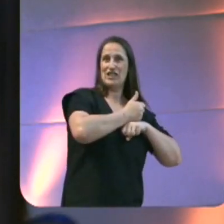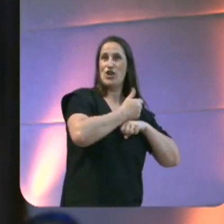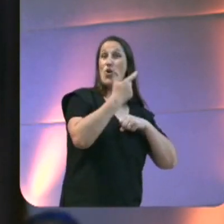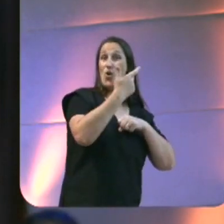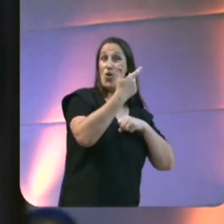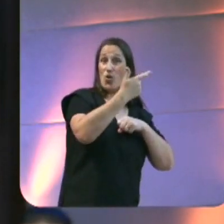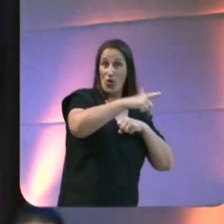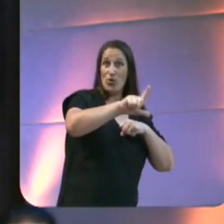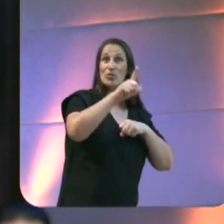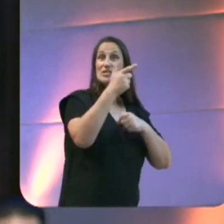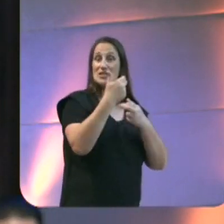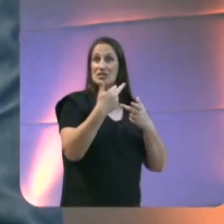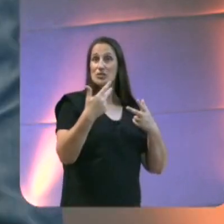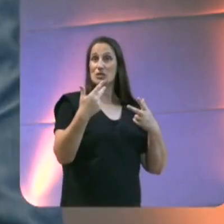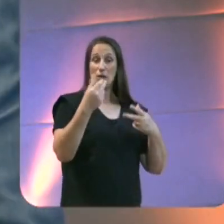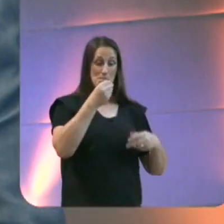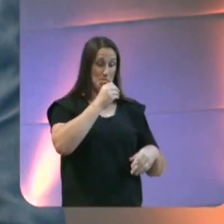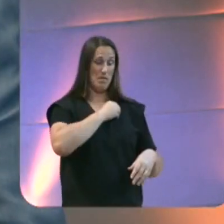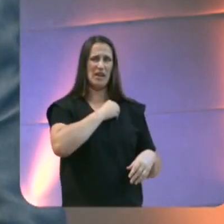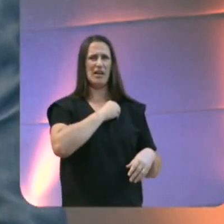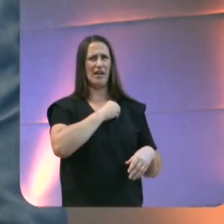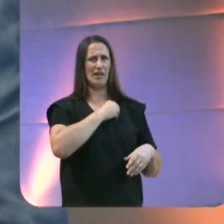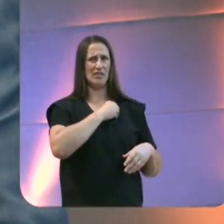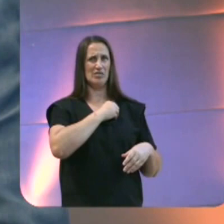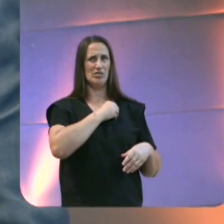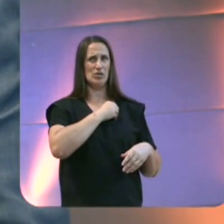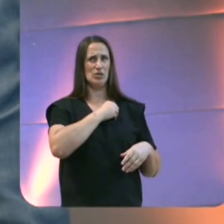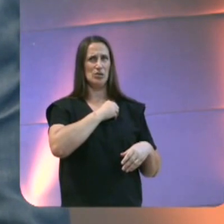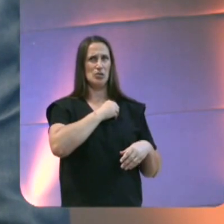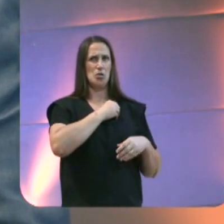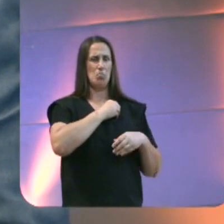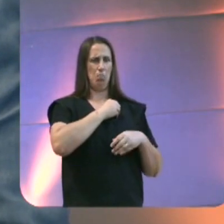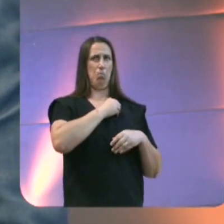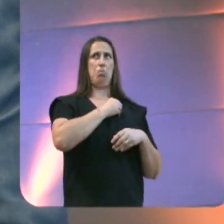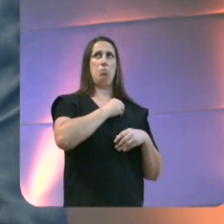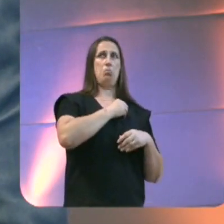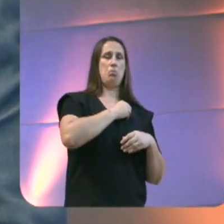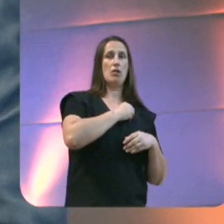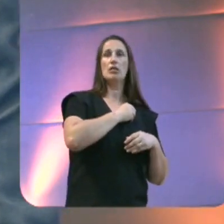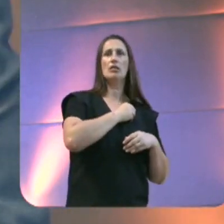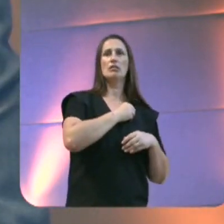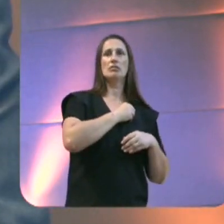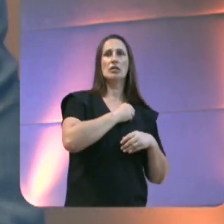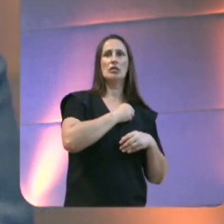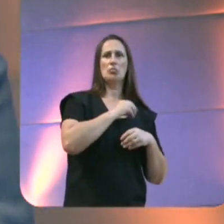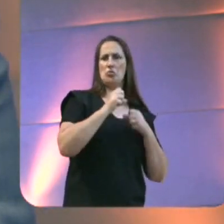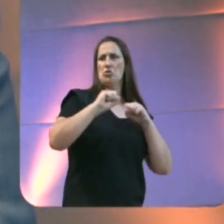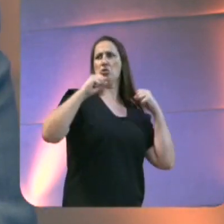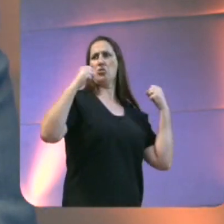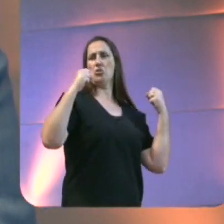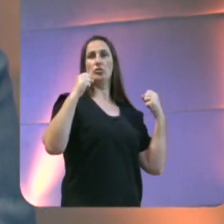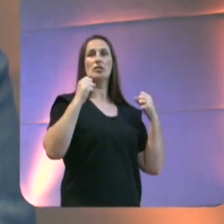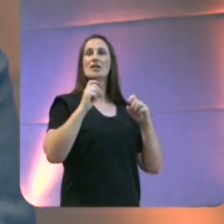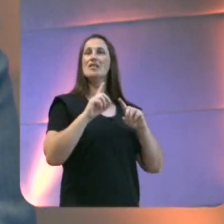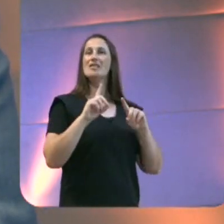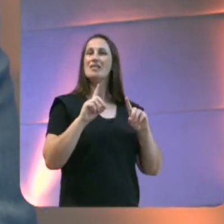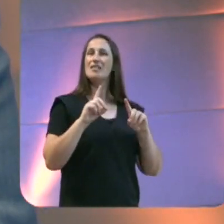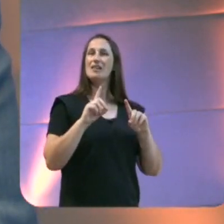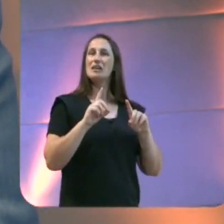E sabe, às vezes não são pecados cabeludos não, sabe? O diabo é muito astuto, ele